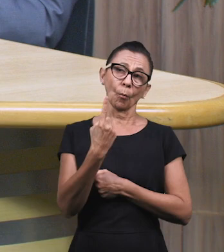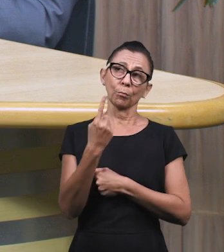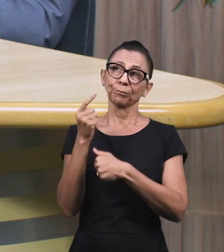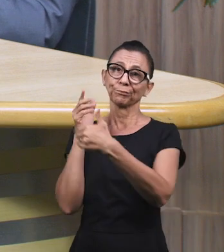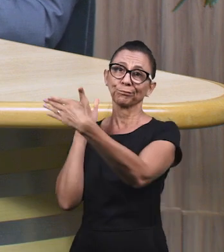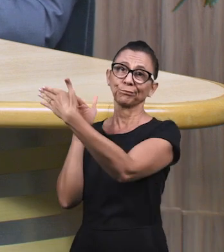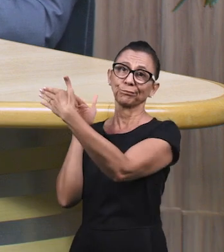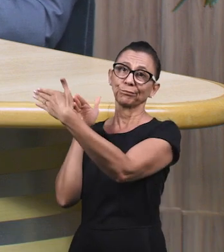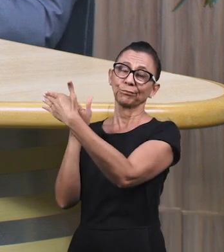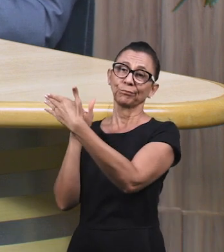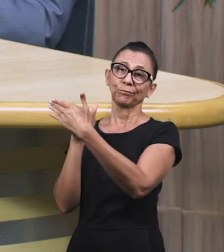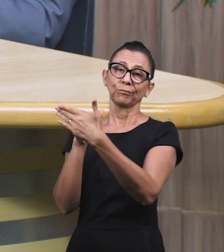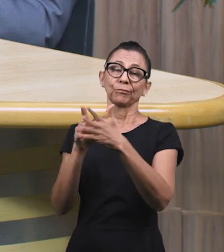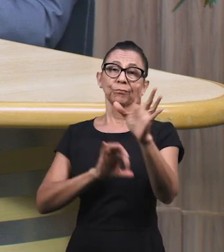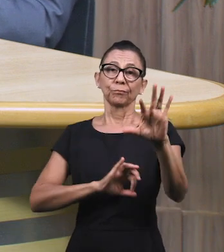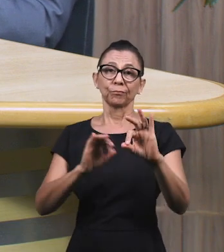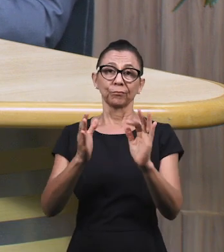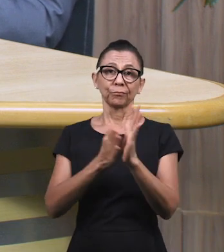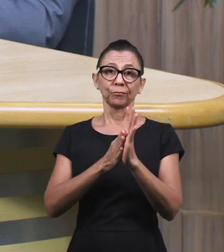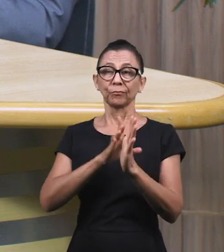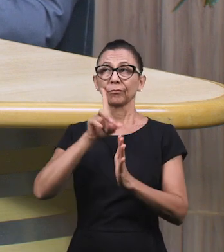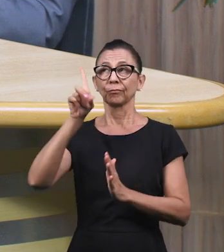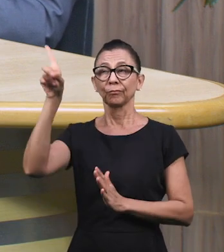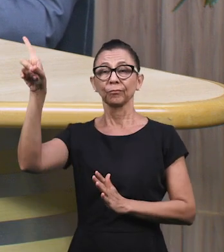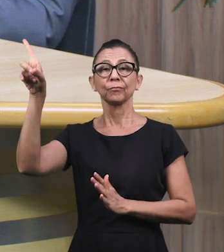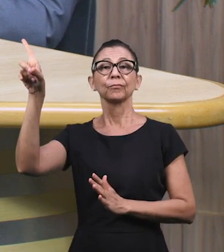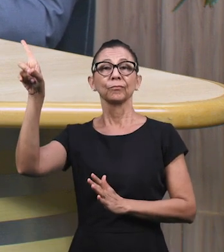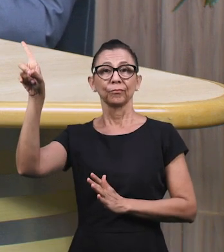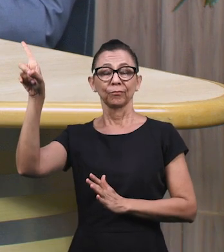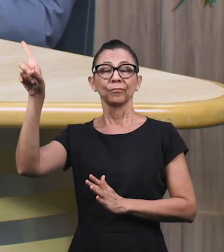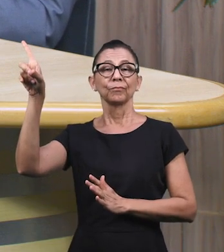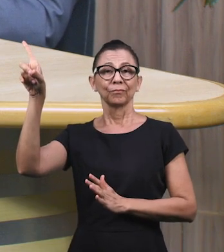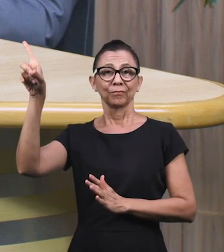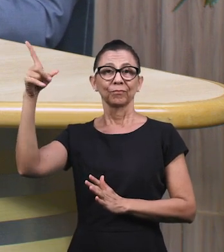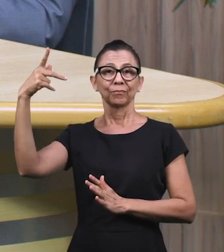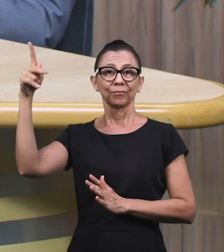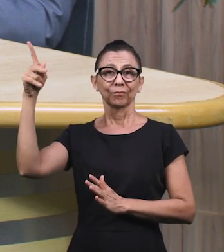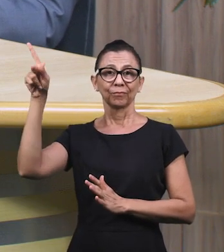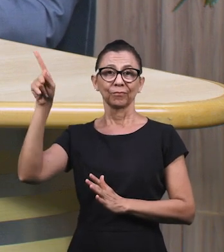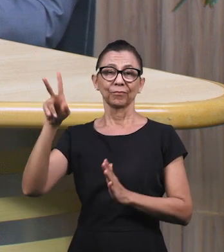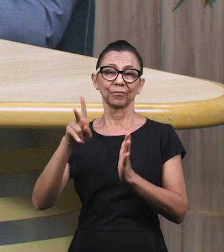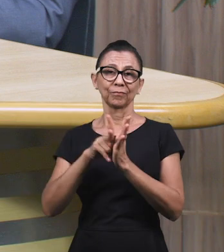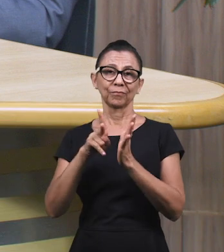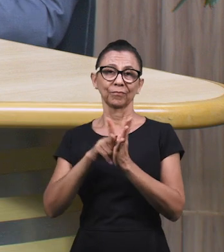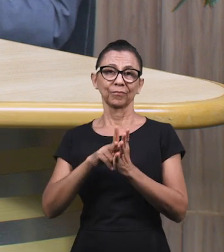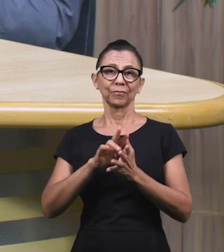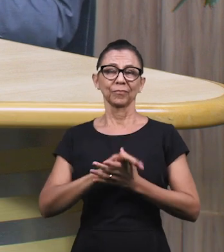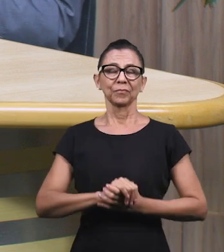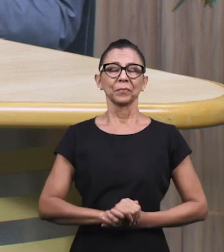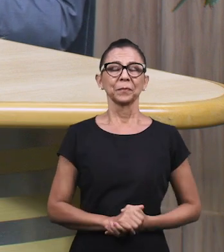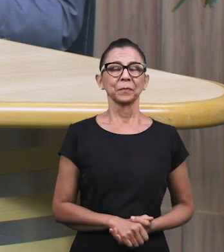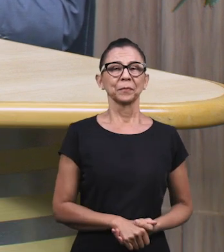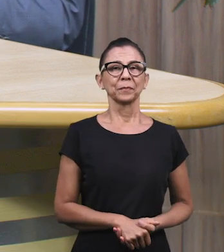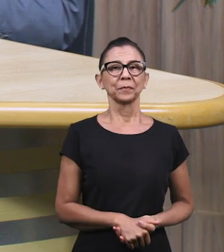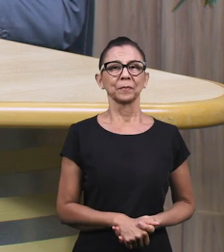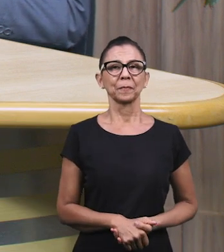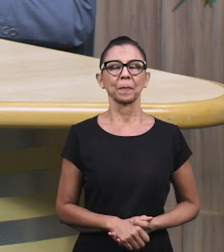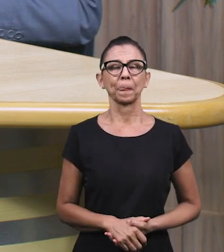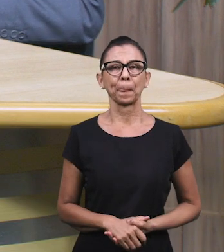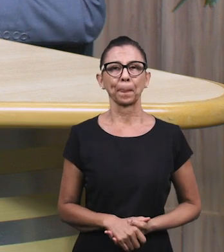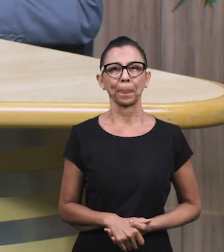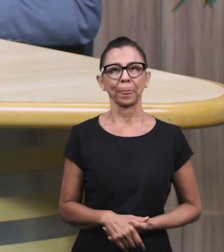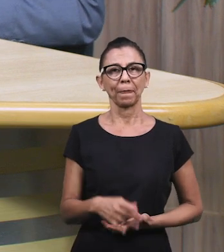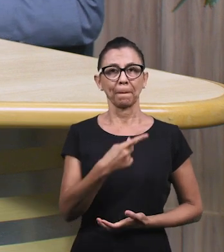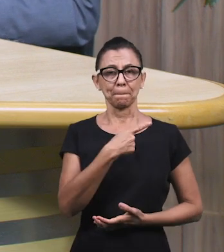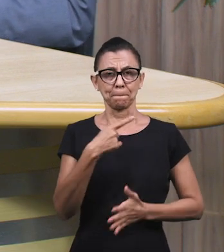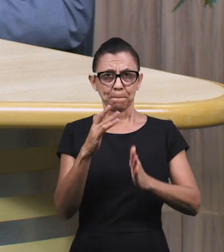vai. Esse projeto quem fez foi Deus. Deus fez tudo, preparou para o homem. Aí nós vemos até na bênção apostólica, no pastor